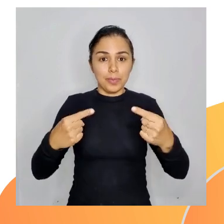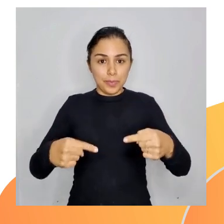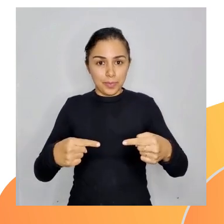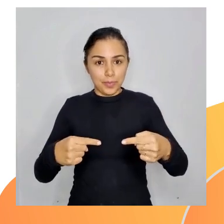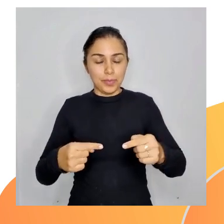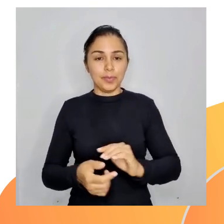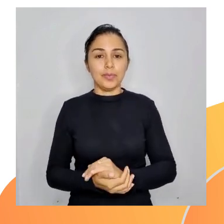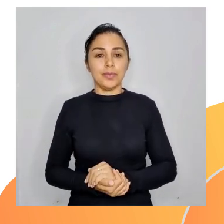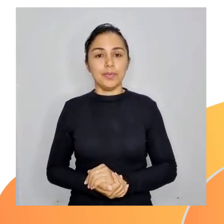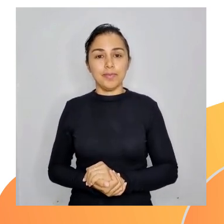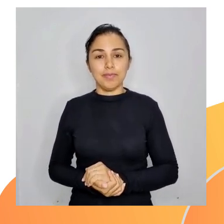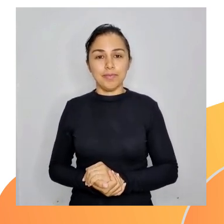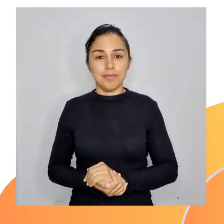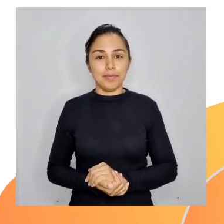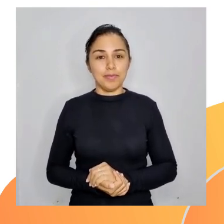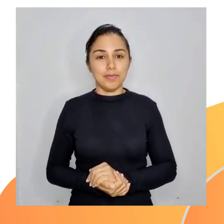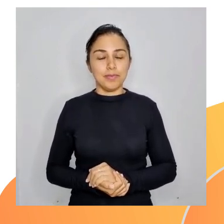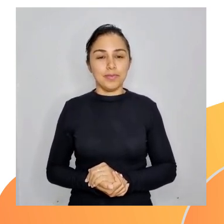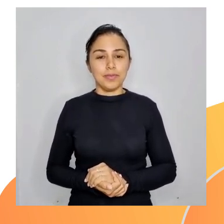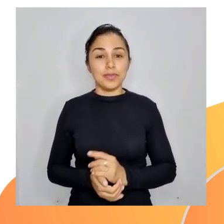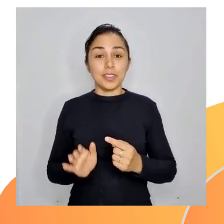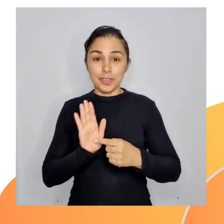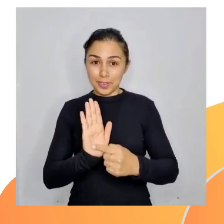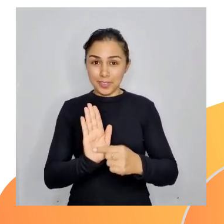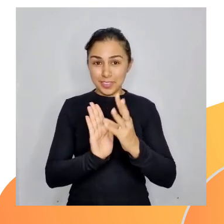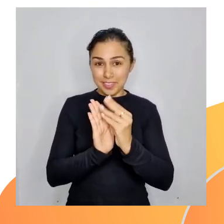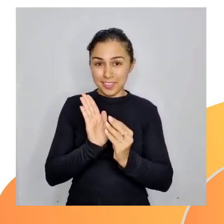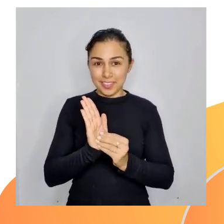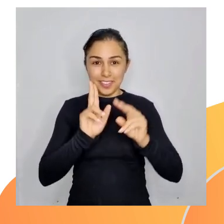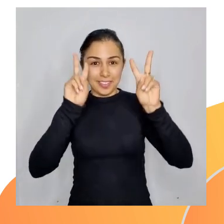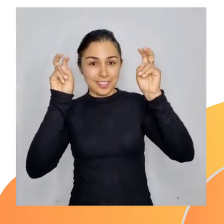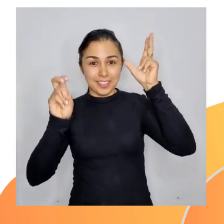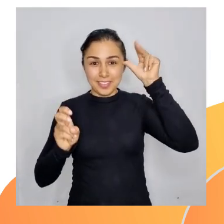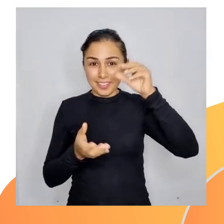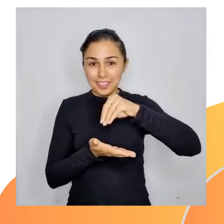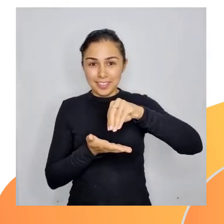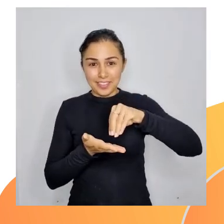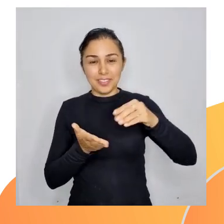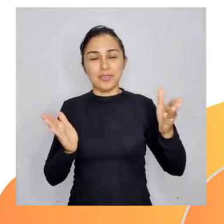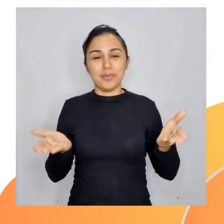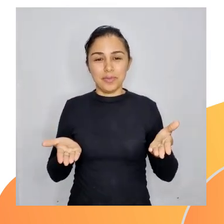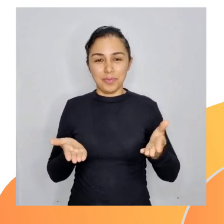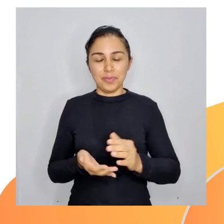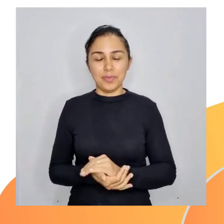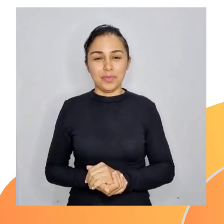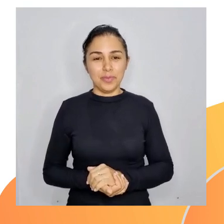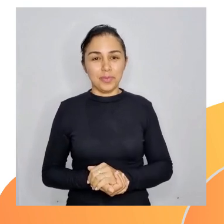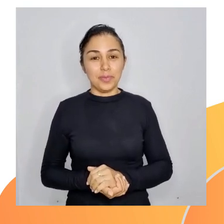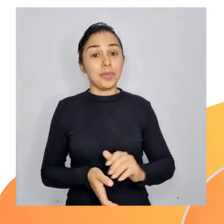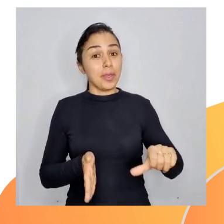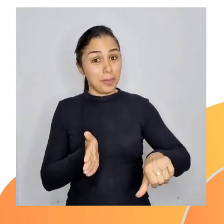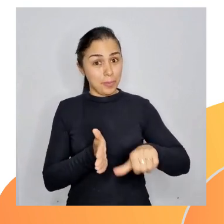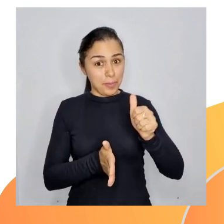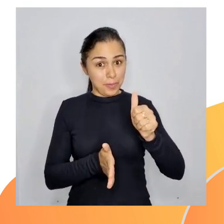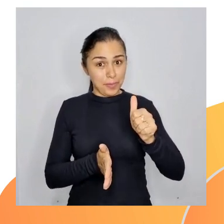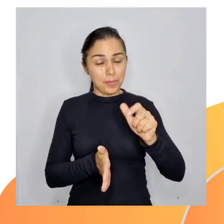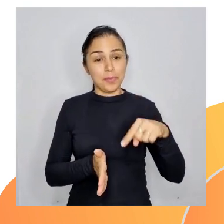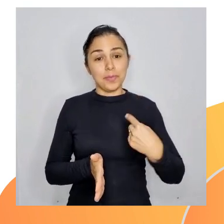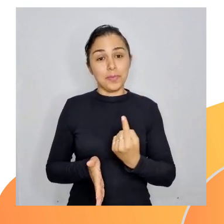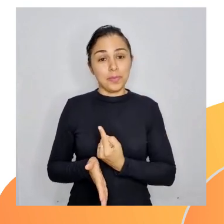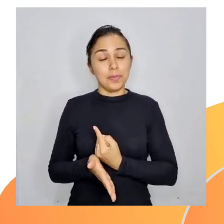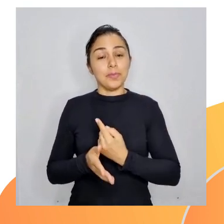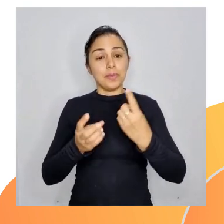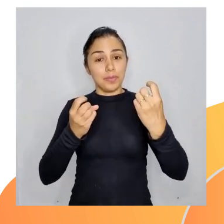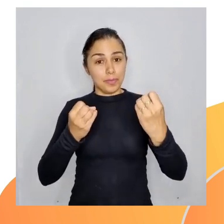tratar um pouquinho a respeito do conteúdo enxadrístico de hoje. No nosso primeiro momento, nós vamos